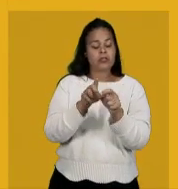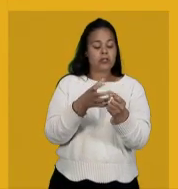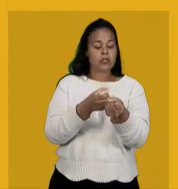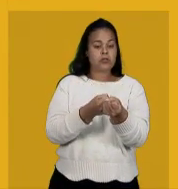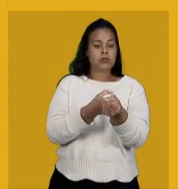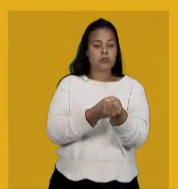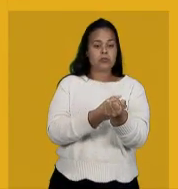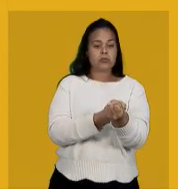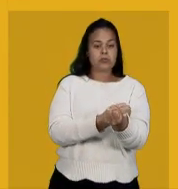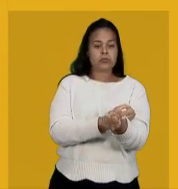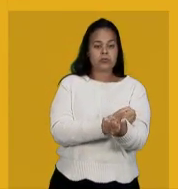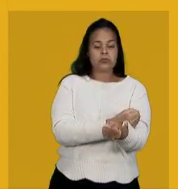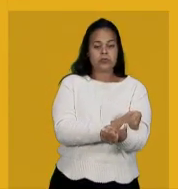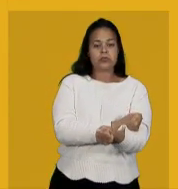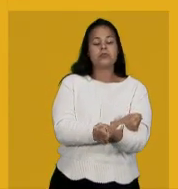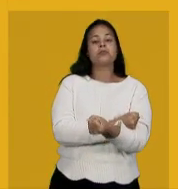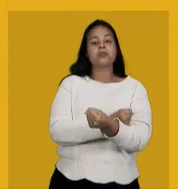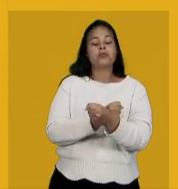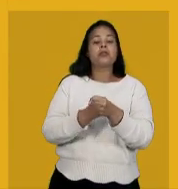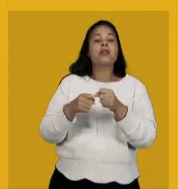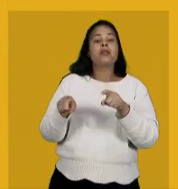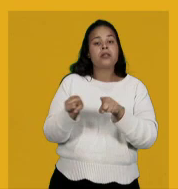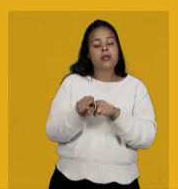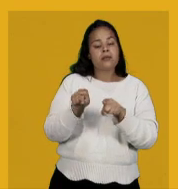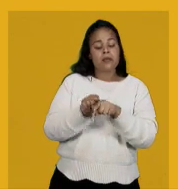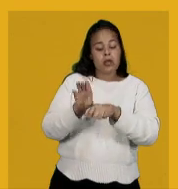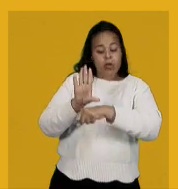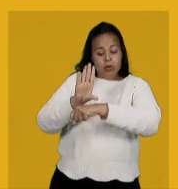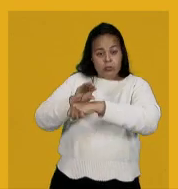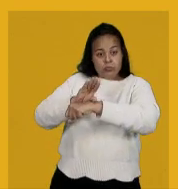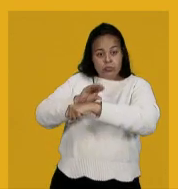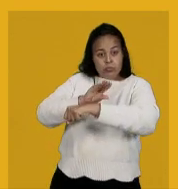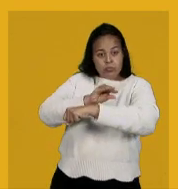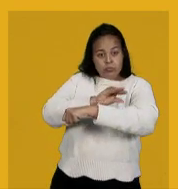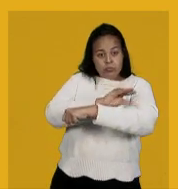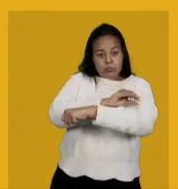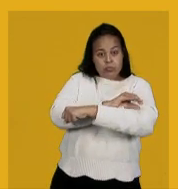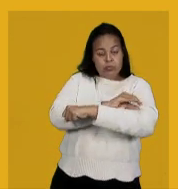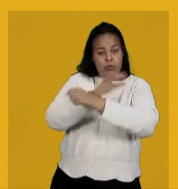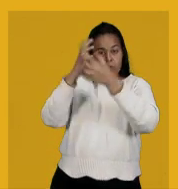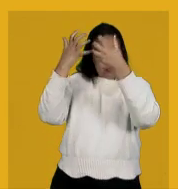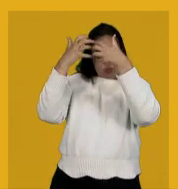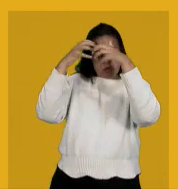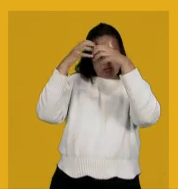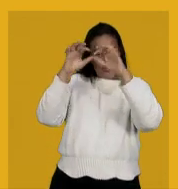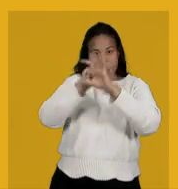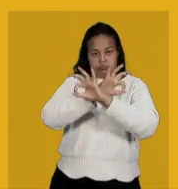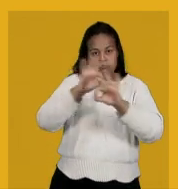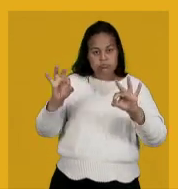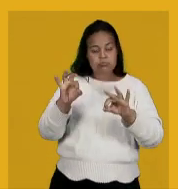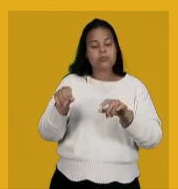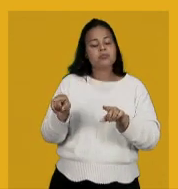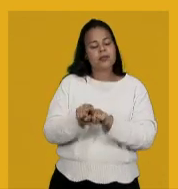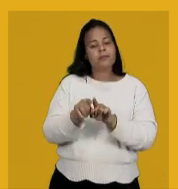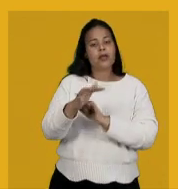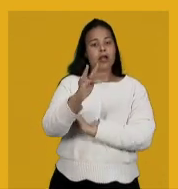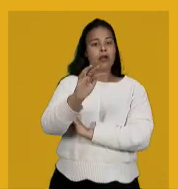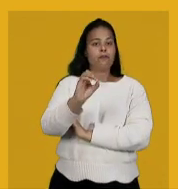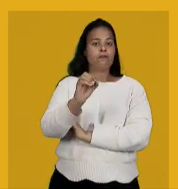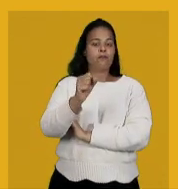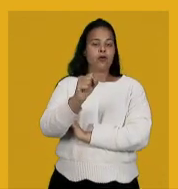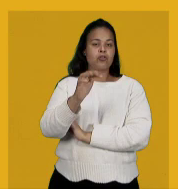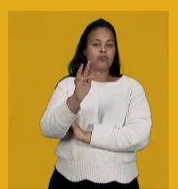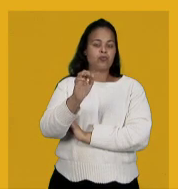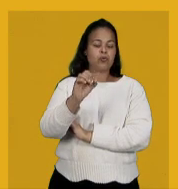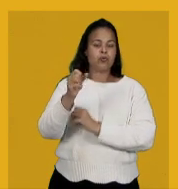sanguínea, função dos nervos e músculos e o ritmo cardíaco normal. O fósforo, né, encontrado no leite,